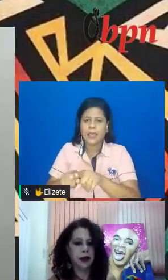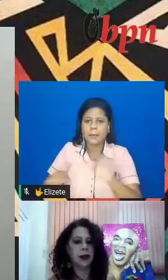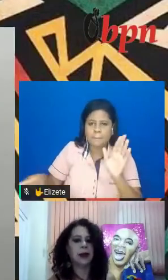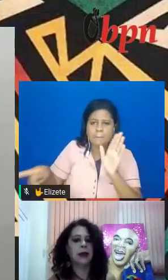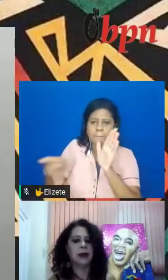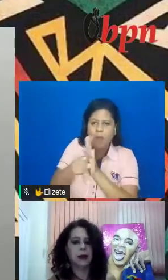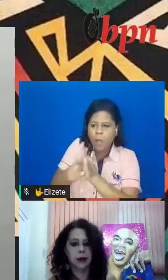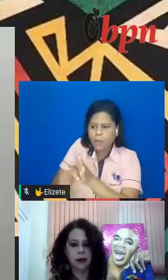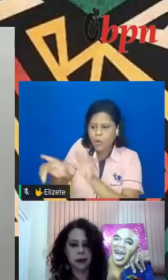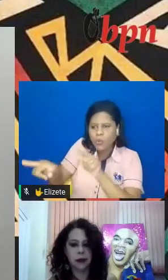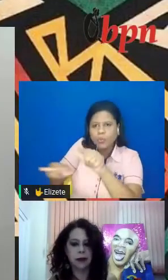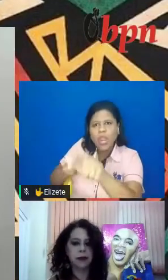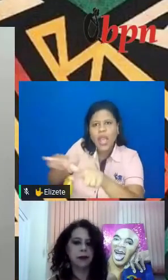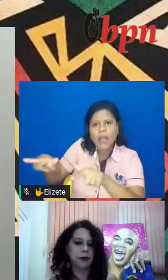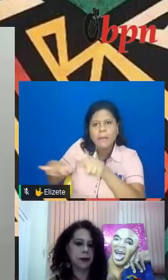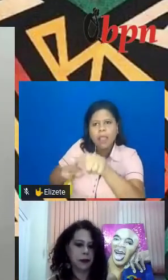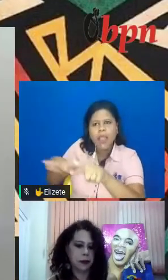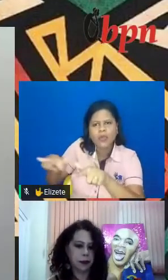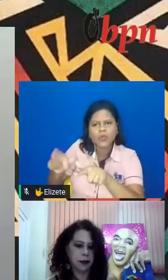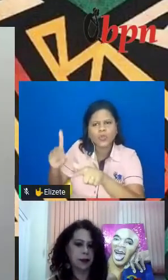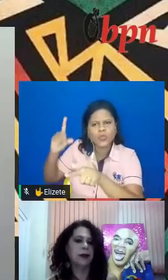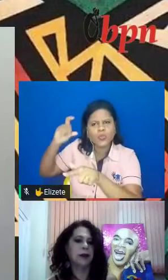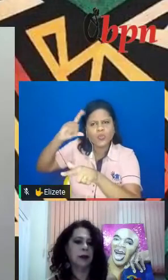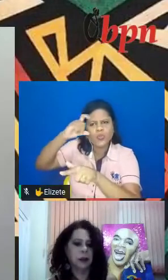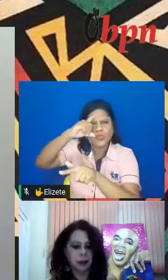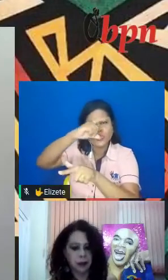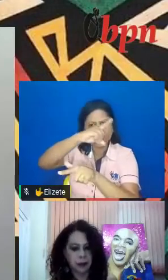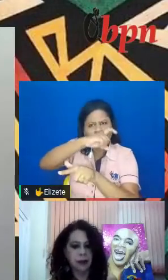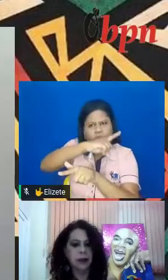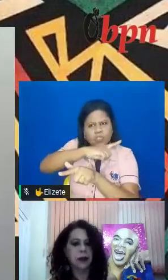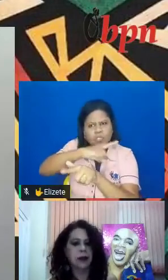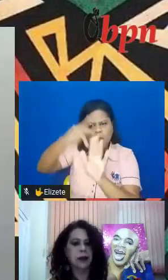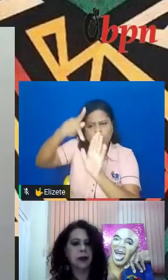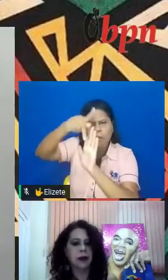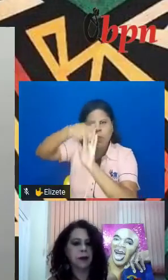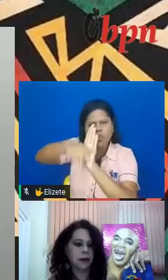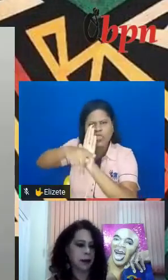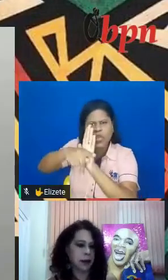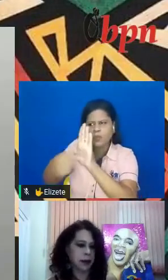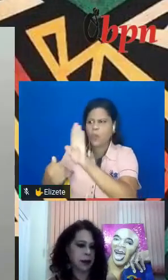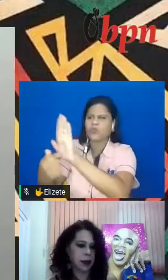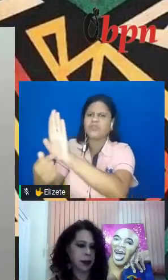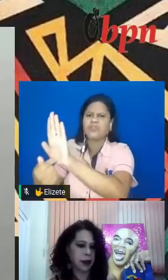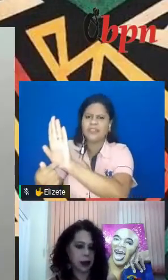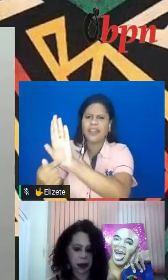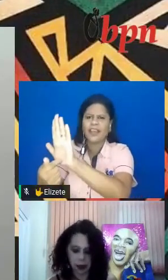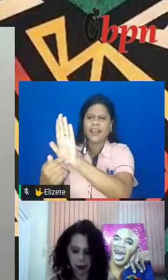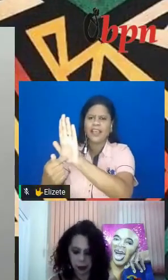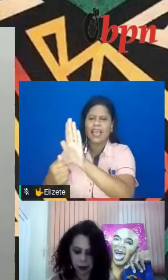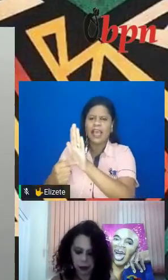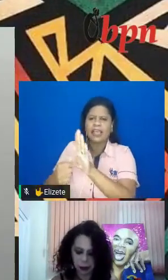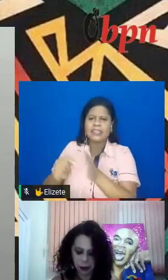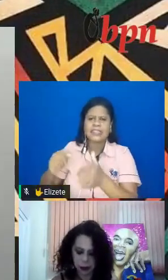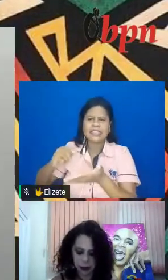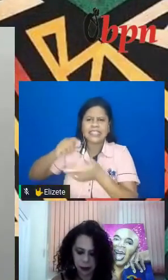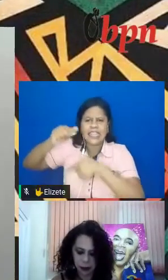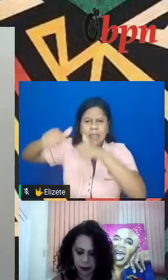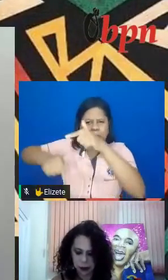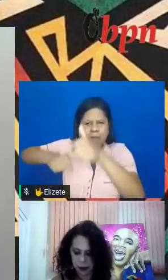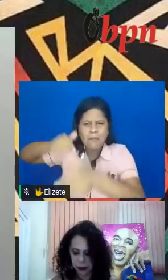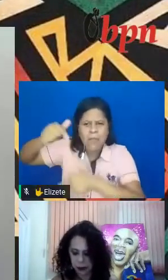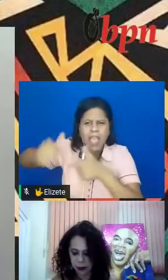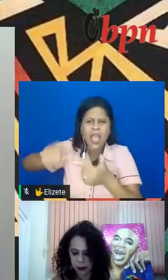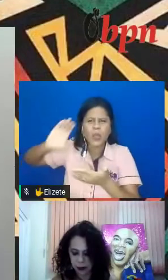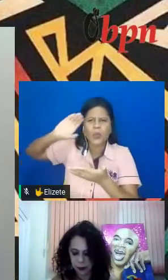é difícil a gente apresentar os nossos projetos de trabalho, as nossas teses. Quantas